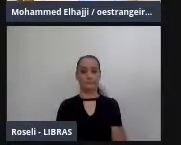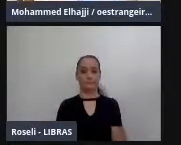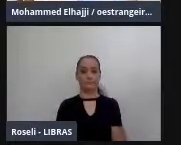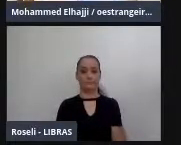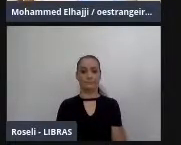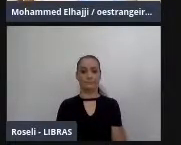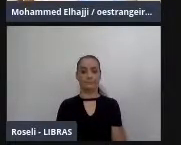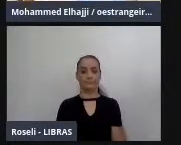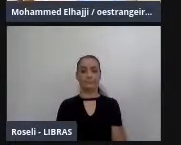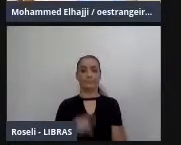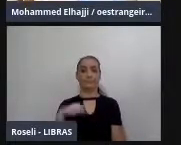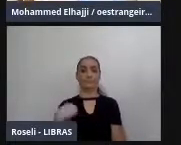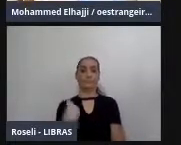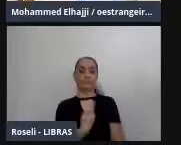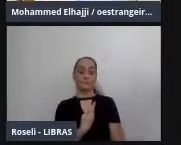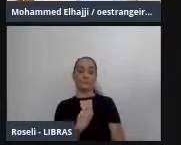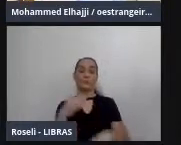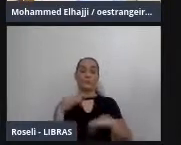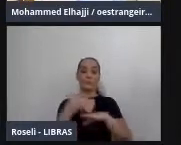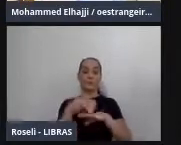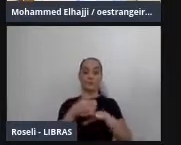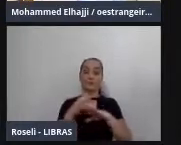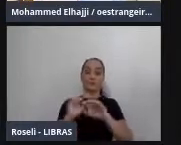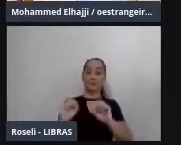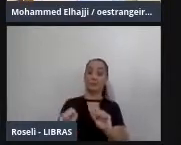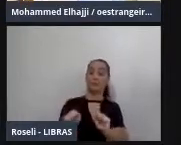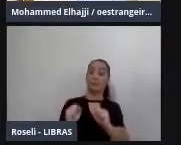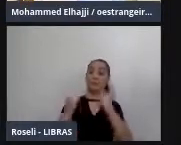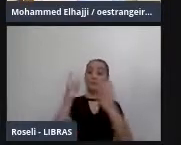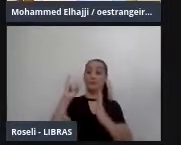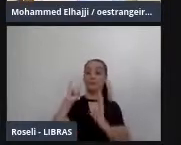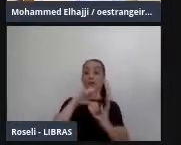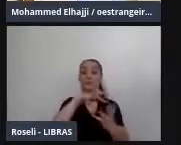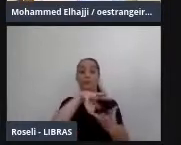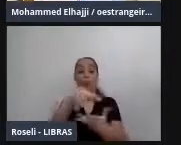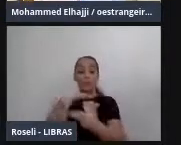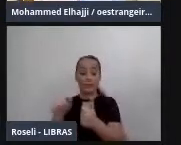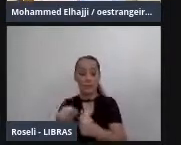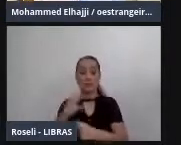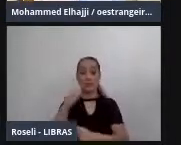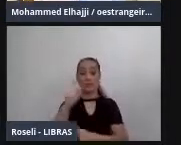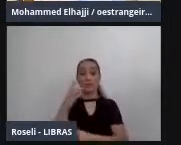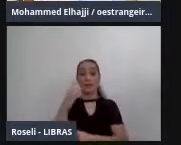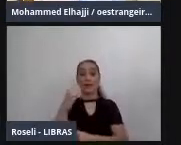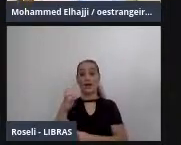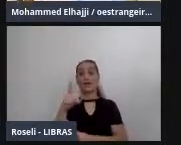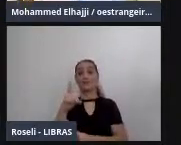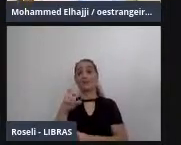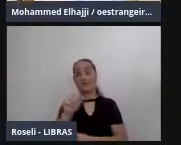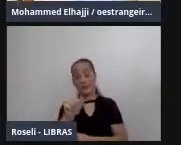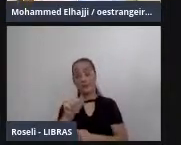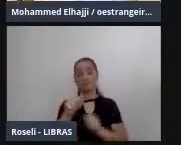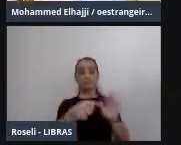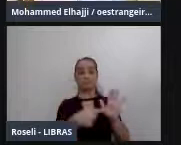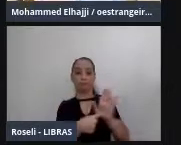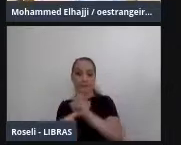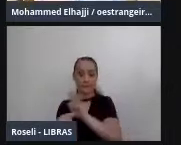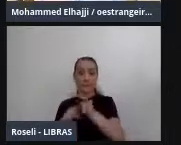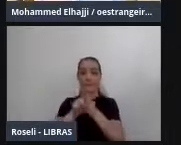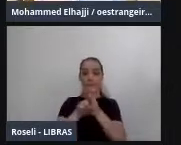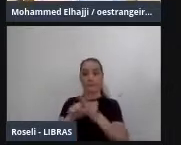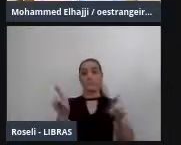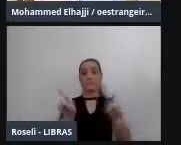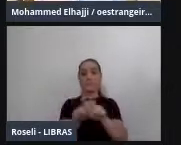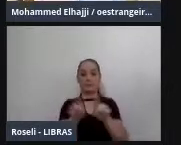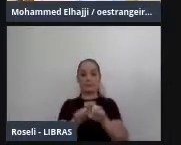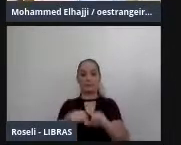Nós participamos de eventos internacionais para apresentar a cátedra e apresentar pesquisas também. Eu, particularmente, trabalho com